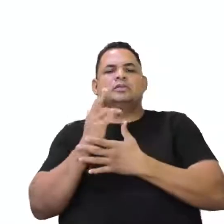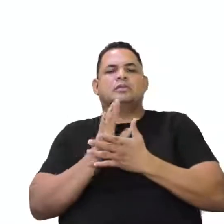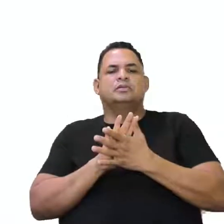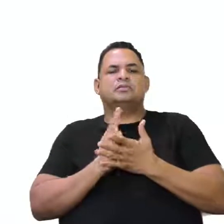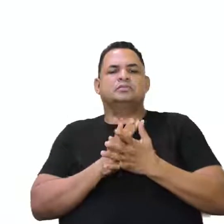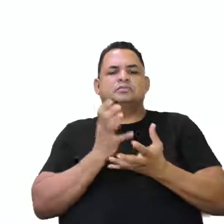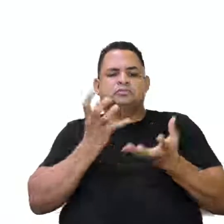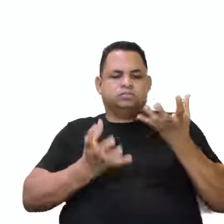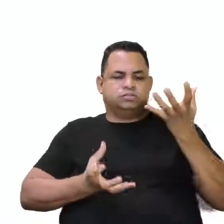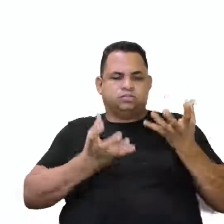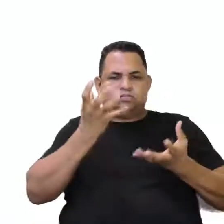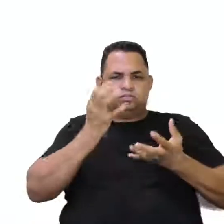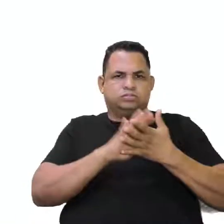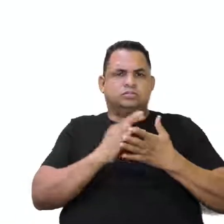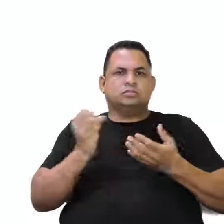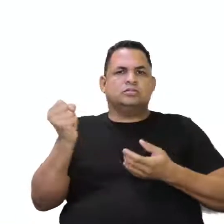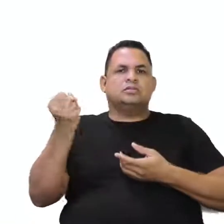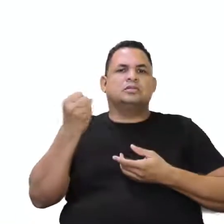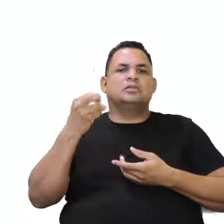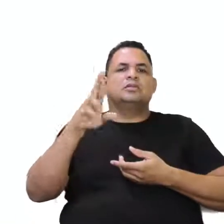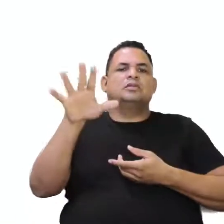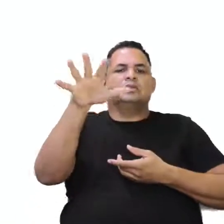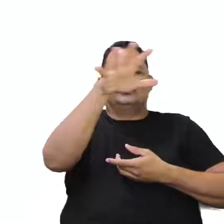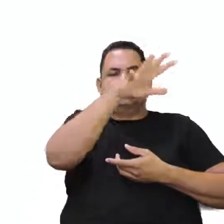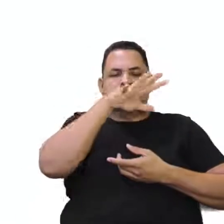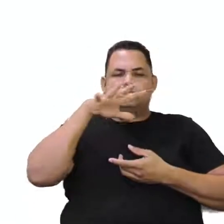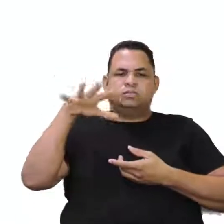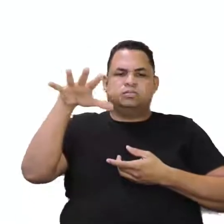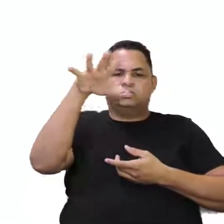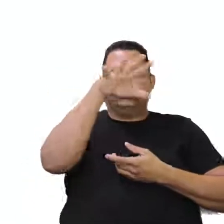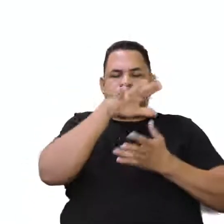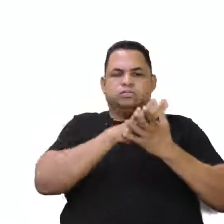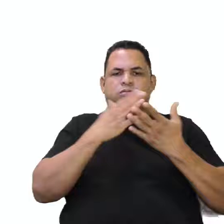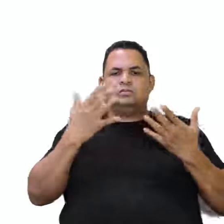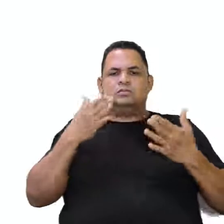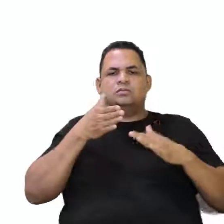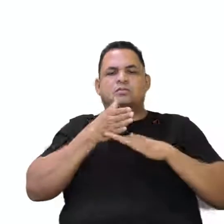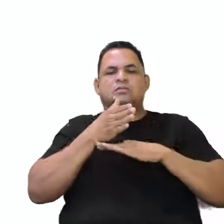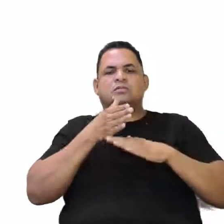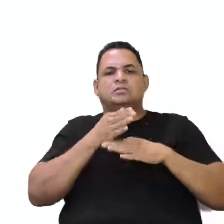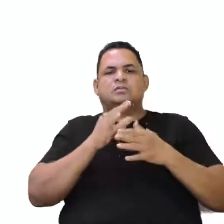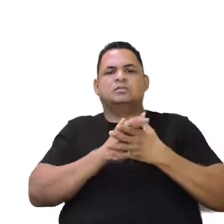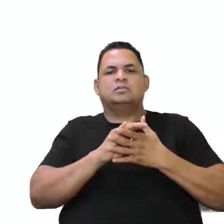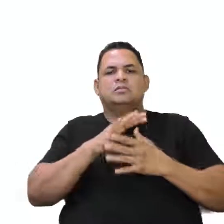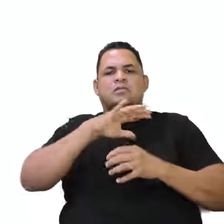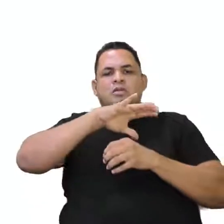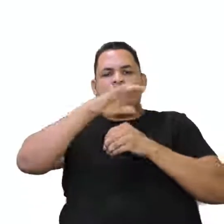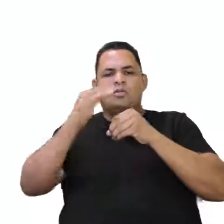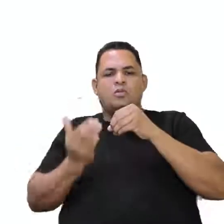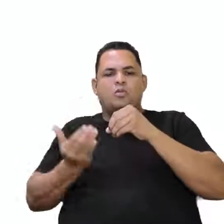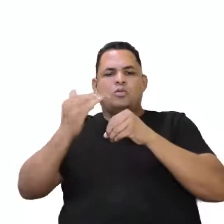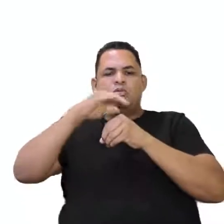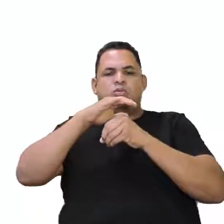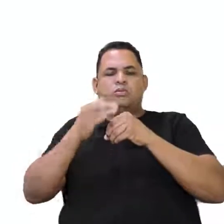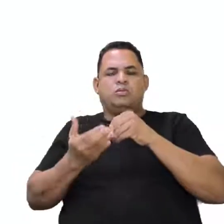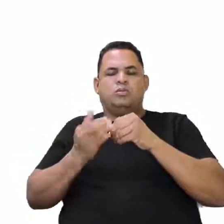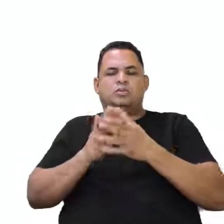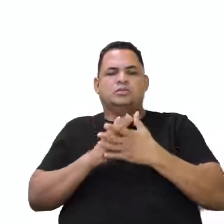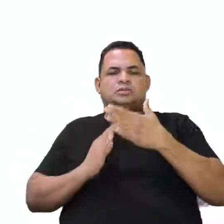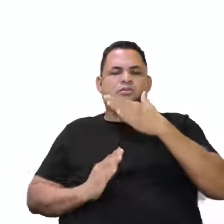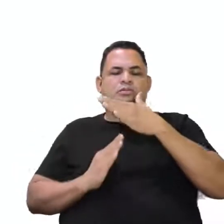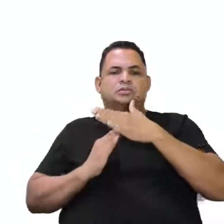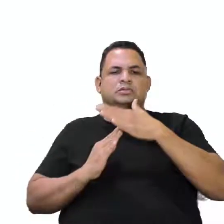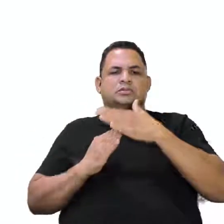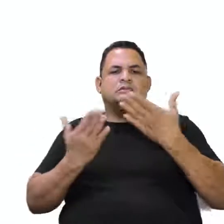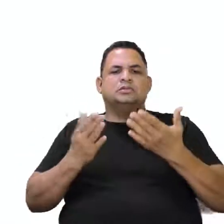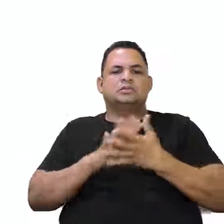de combustão libera para a atmosfera gases que vão participar lá do efeito estufa. Só que o excesso deles,